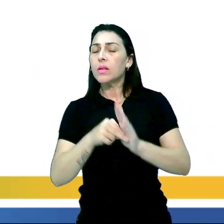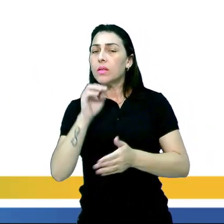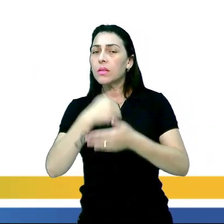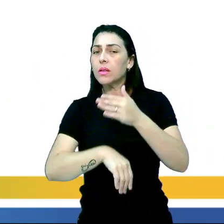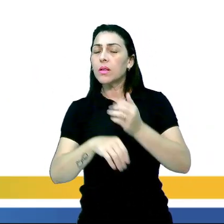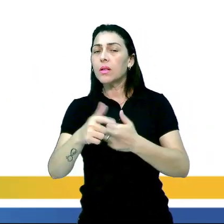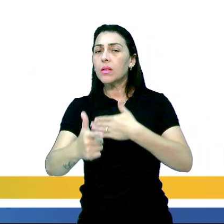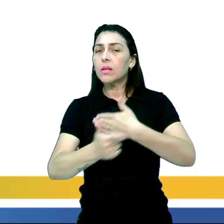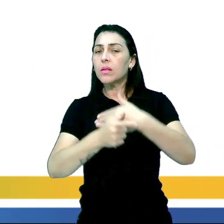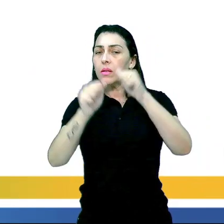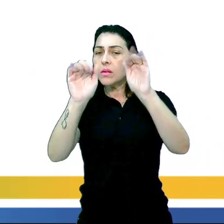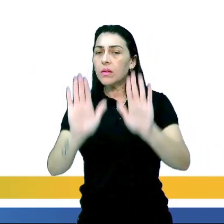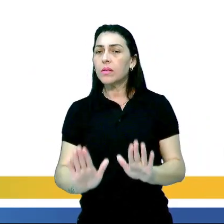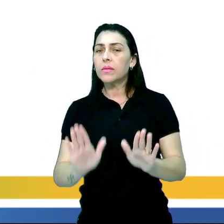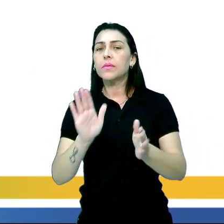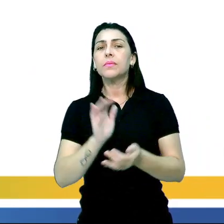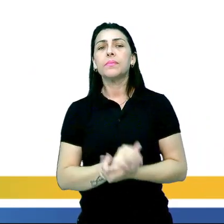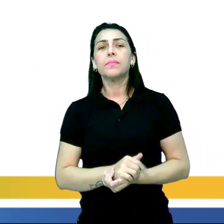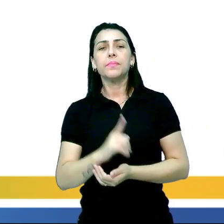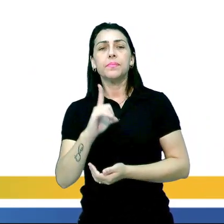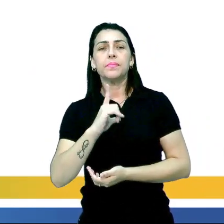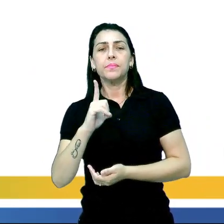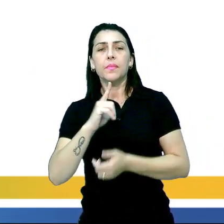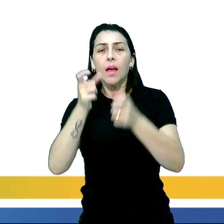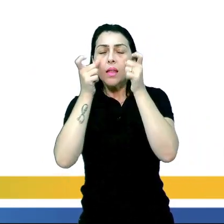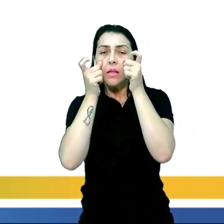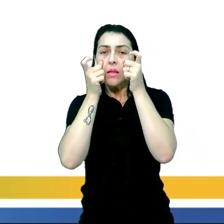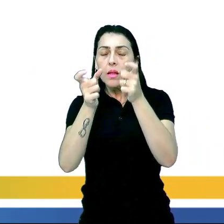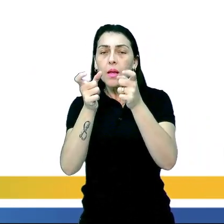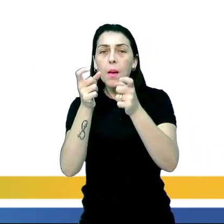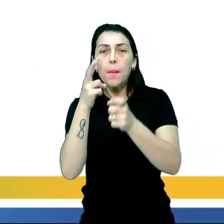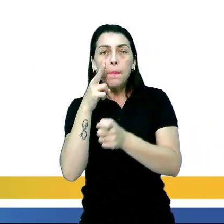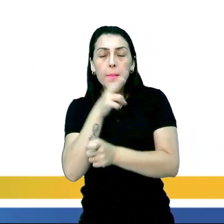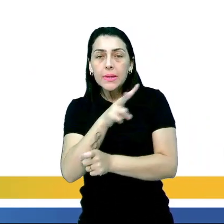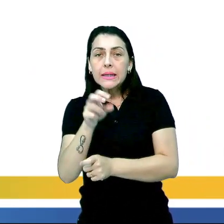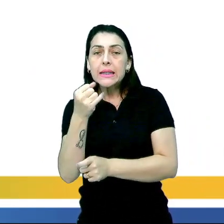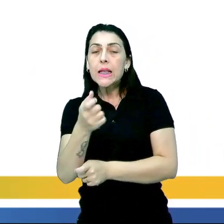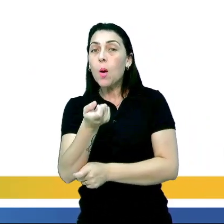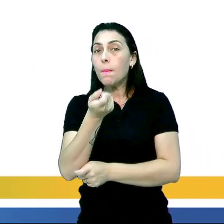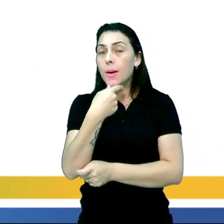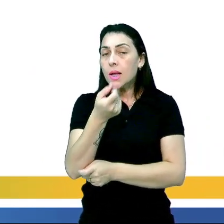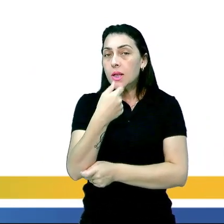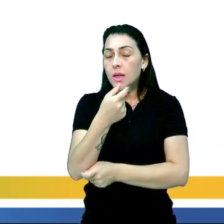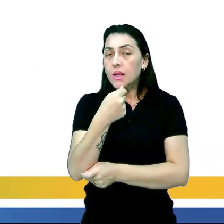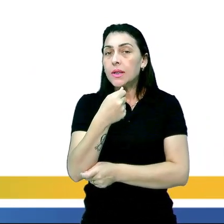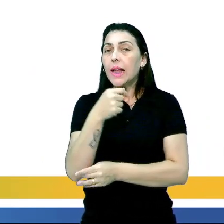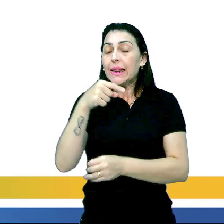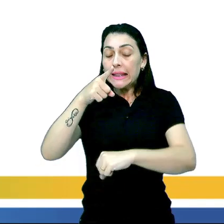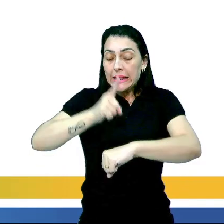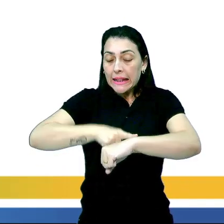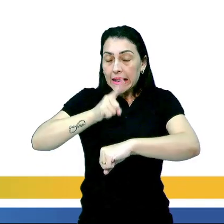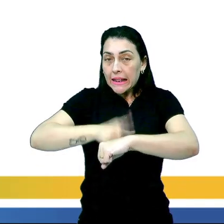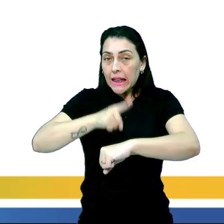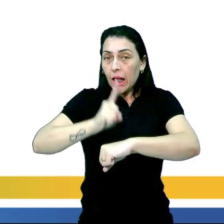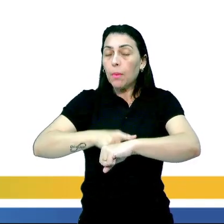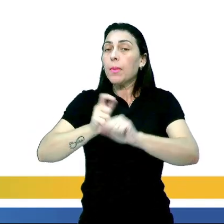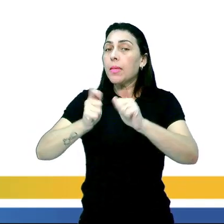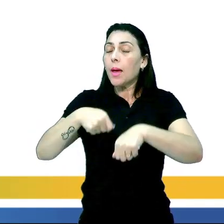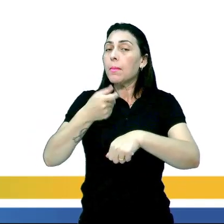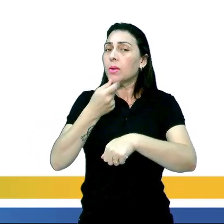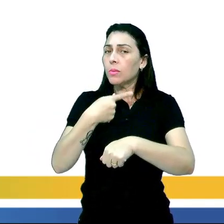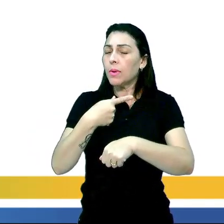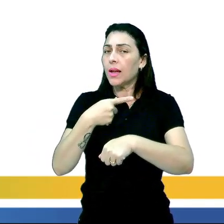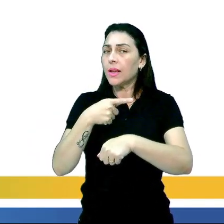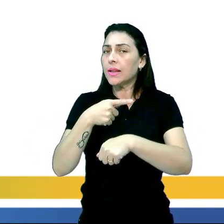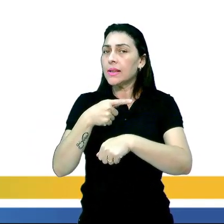dentro do cartaz, que está bem pequeno. E aí tem assim, atenção, observe se o medicamento está dentro do prazo de validade.